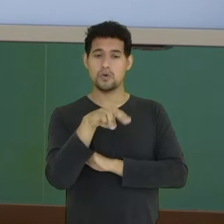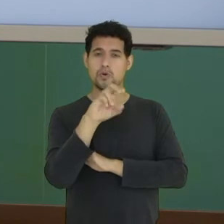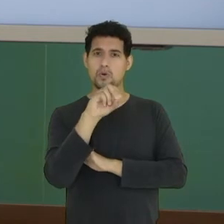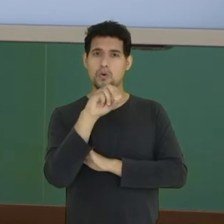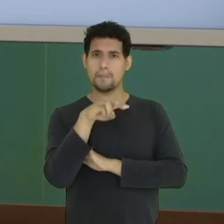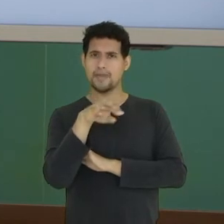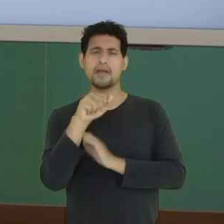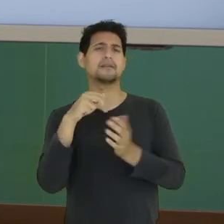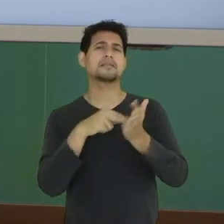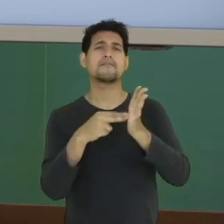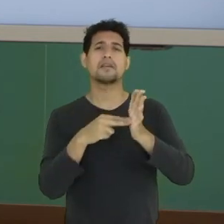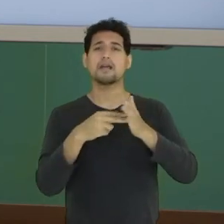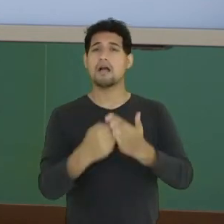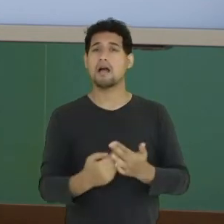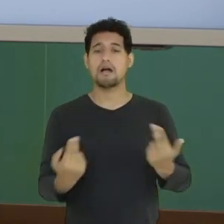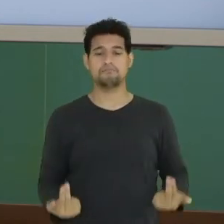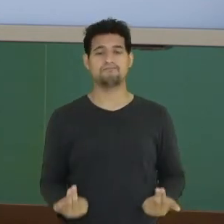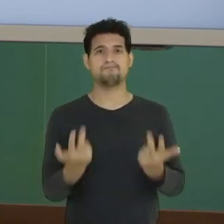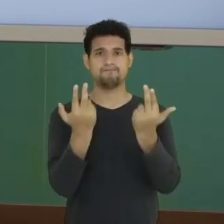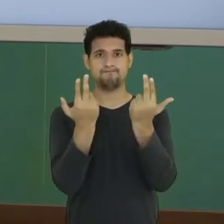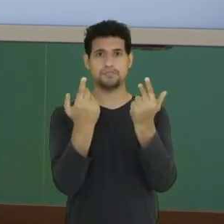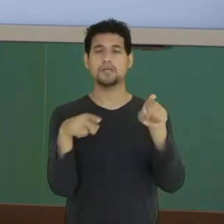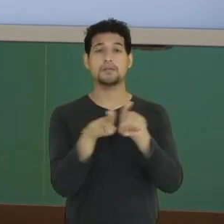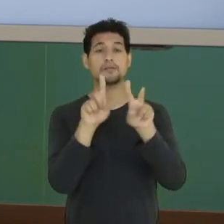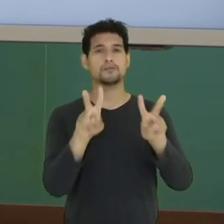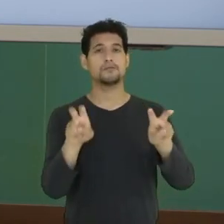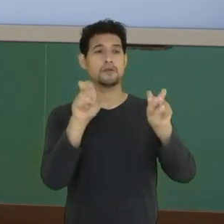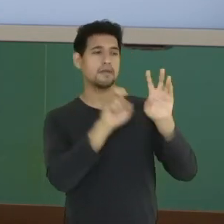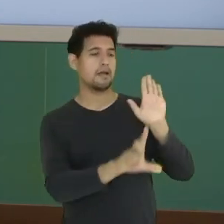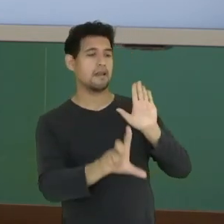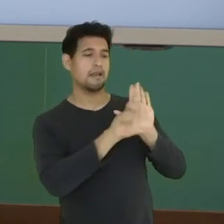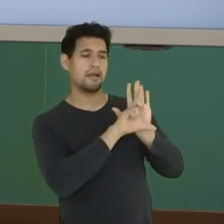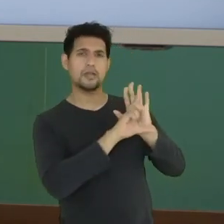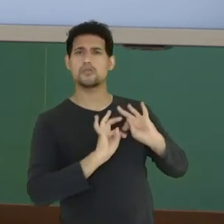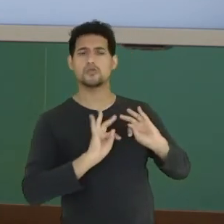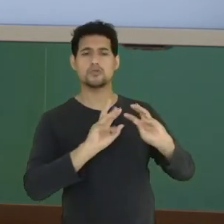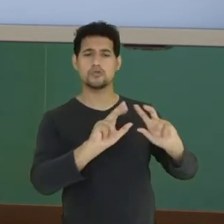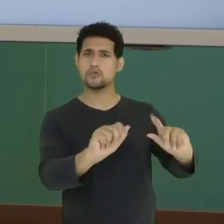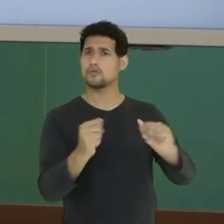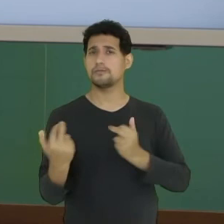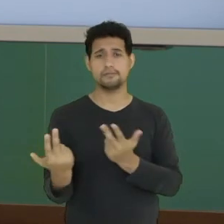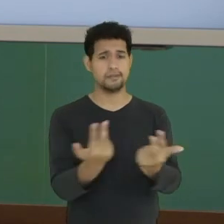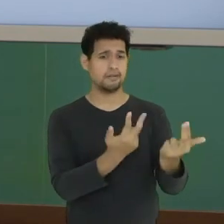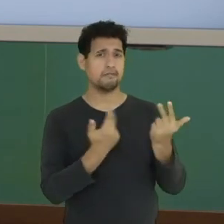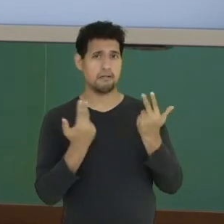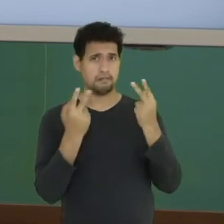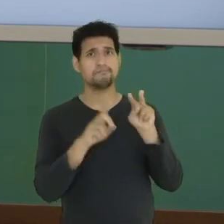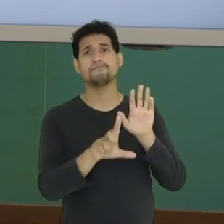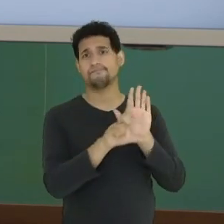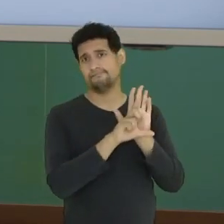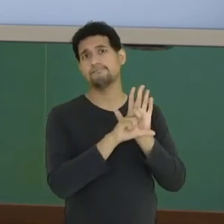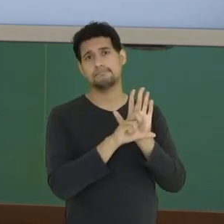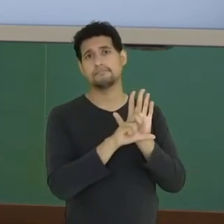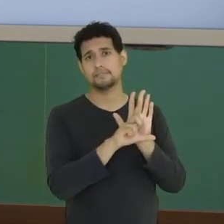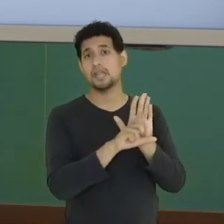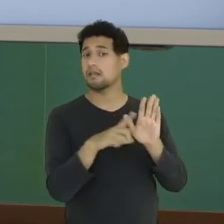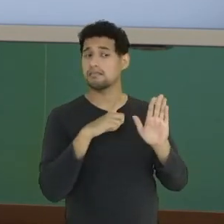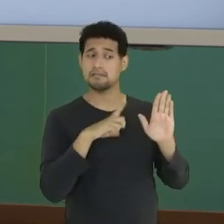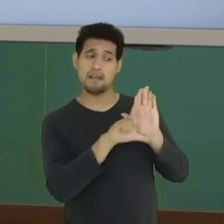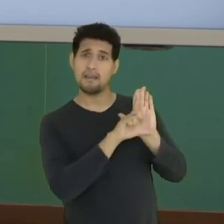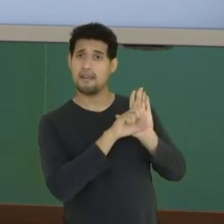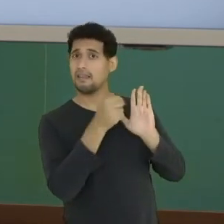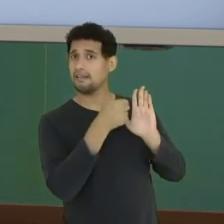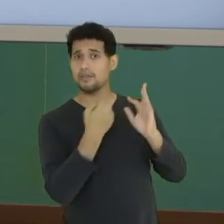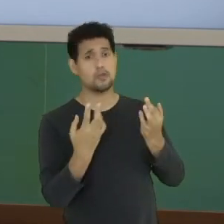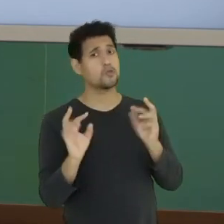a igualdade em relação à lei. Todos são iguais perante a lei. Isso está na nossa Constituição